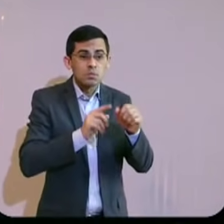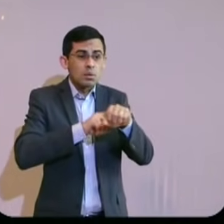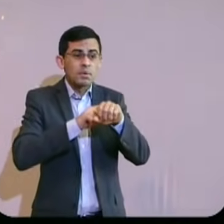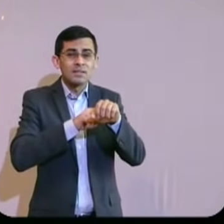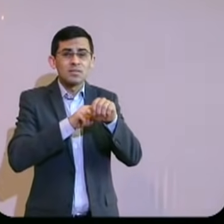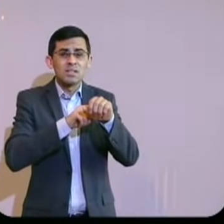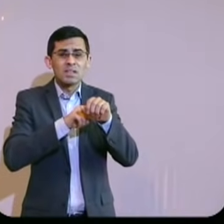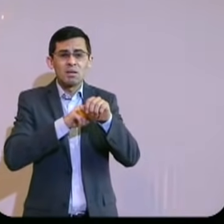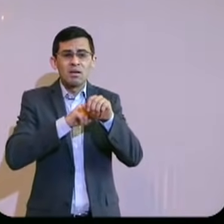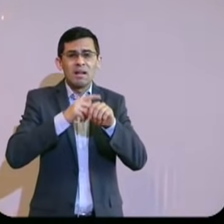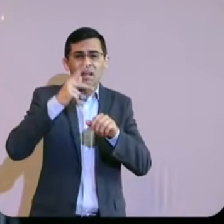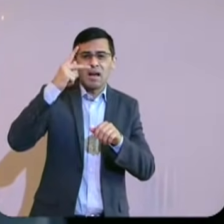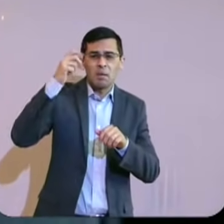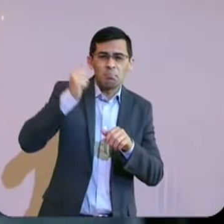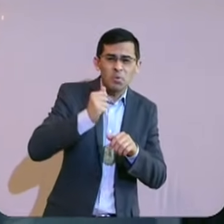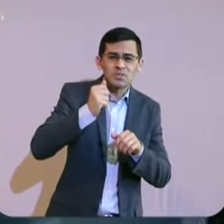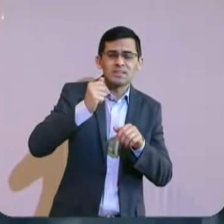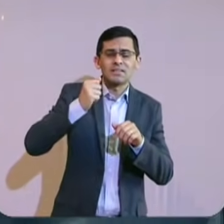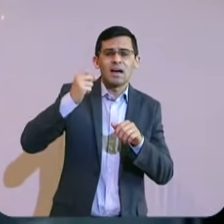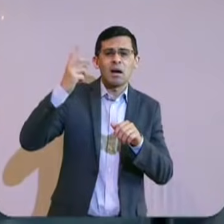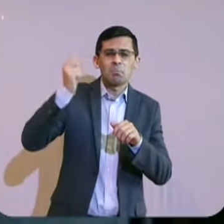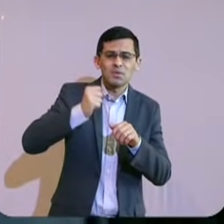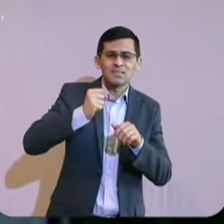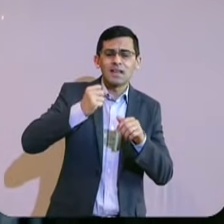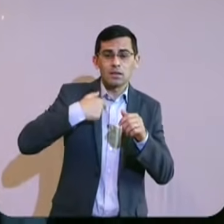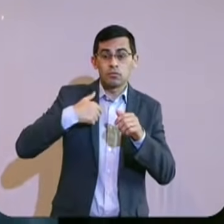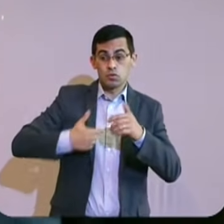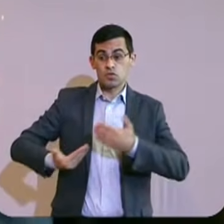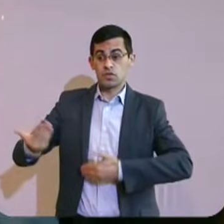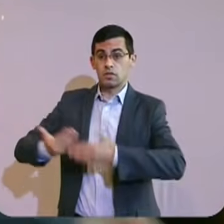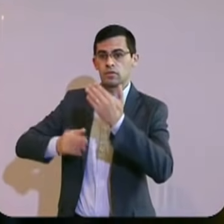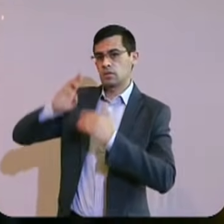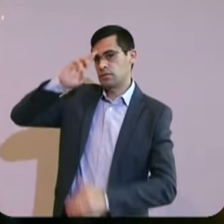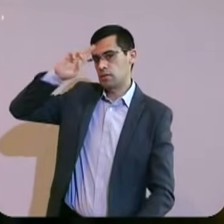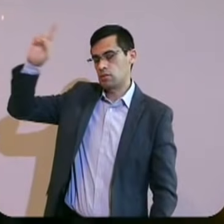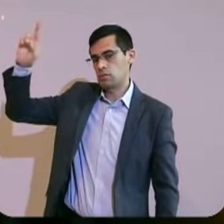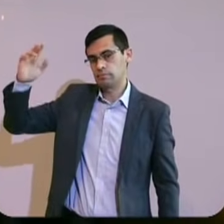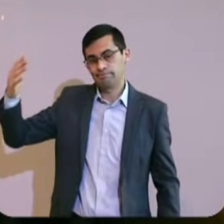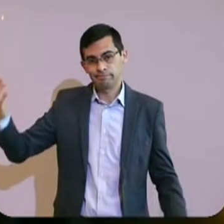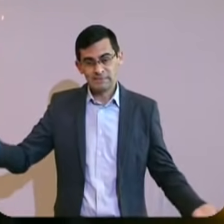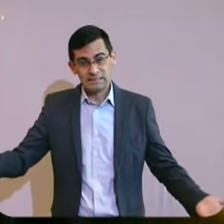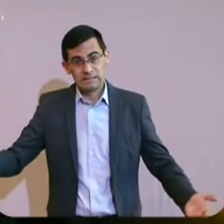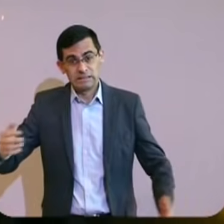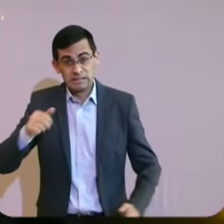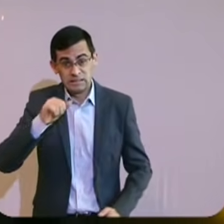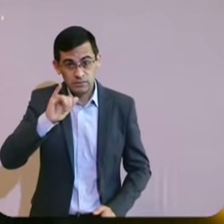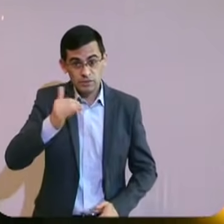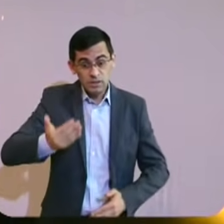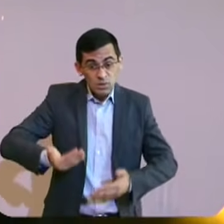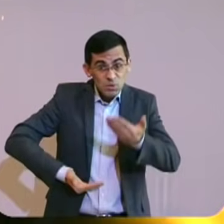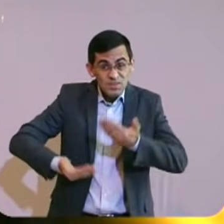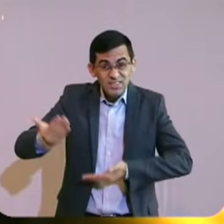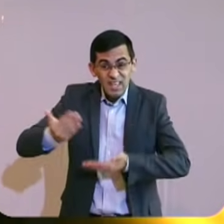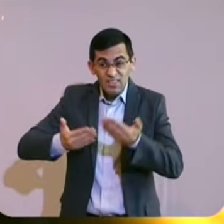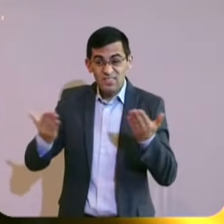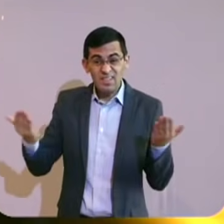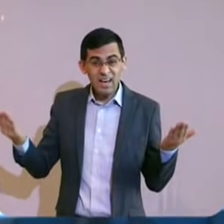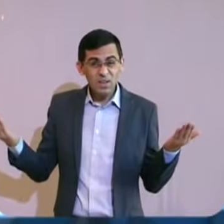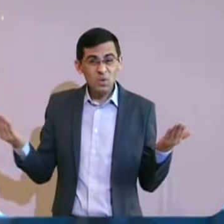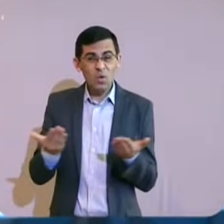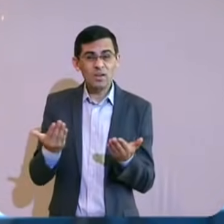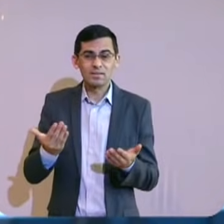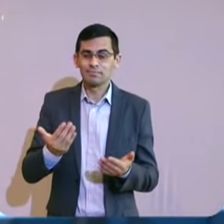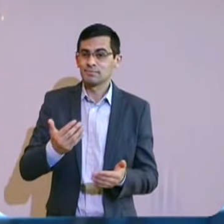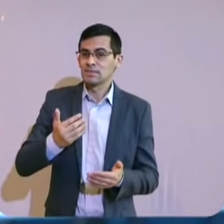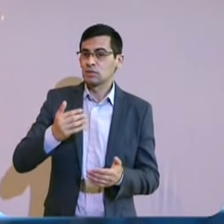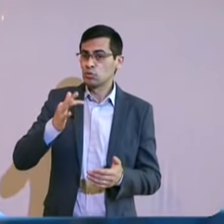eu me aposentar, aí eu vou servir ao Senhor. Querido, se você não serve ao Senhor enquanto está trabalhando,